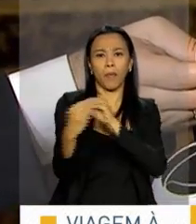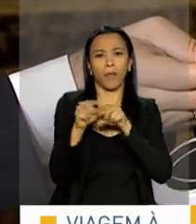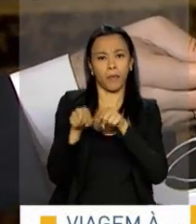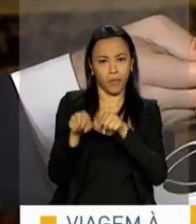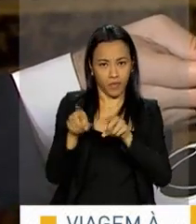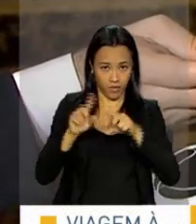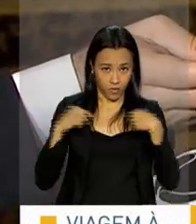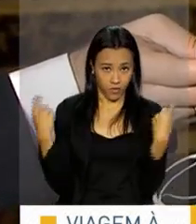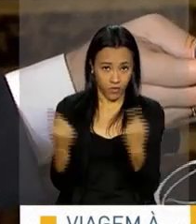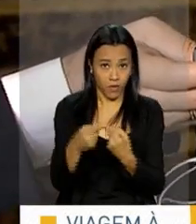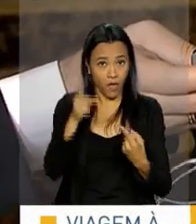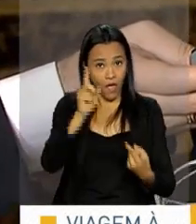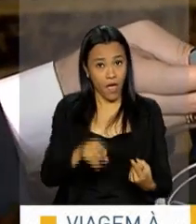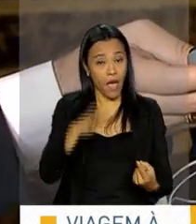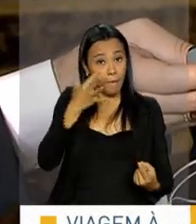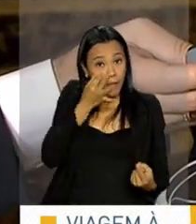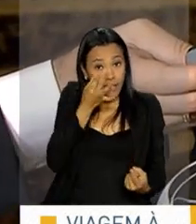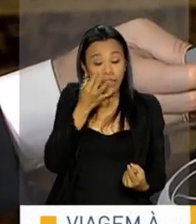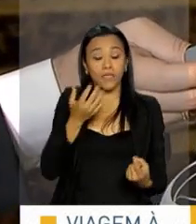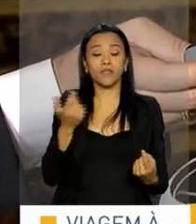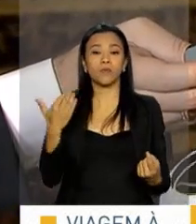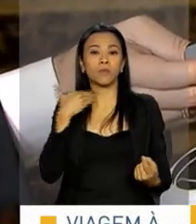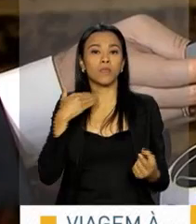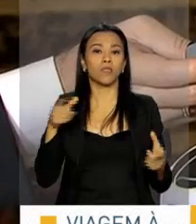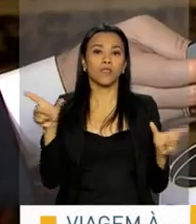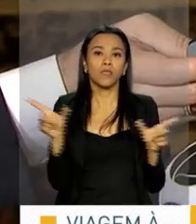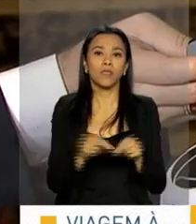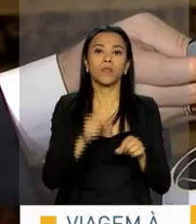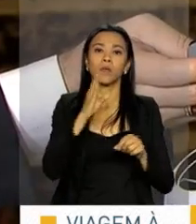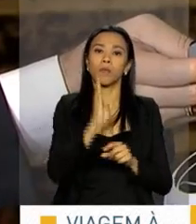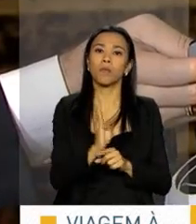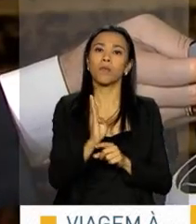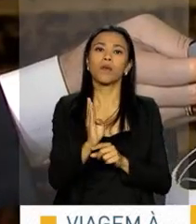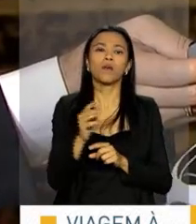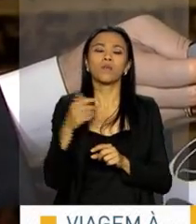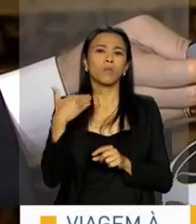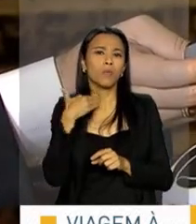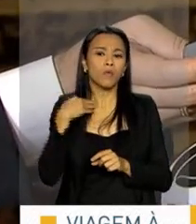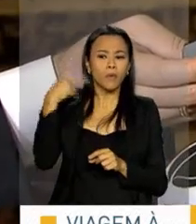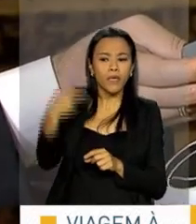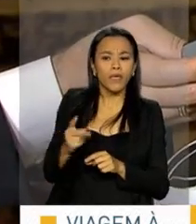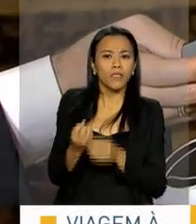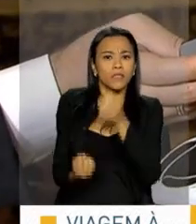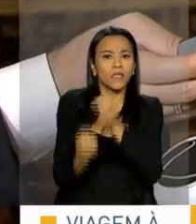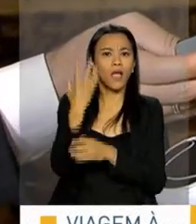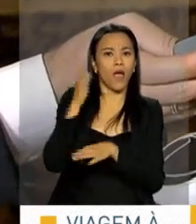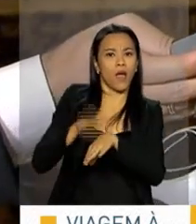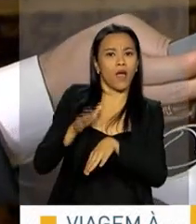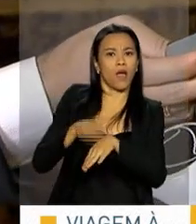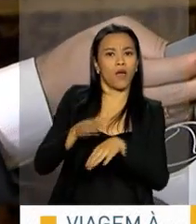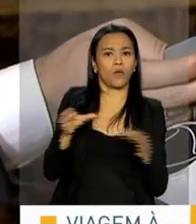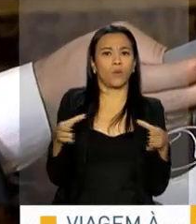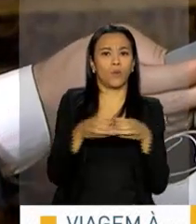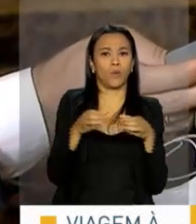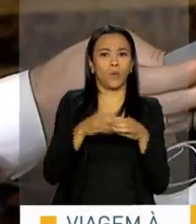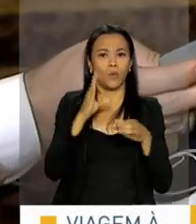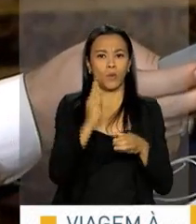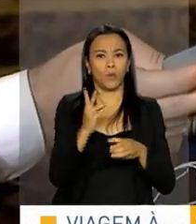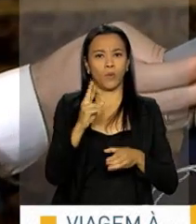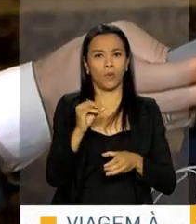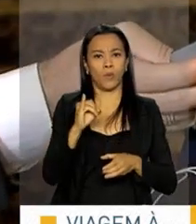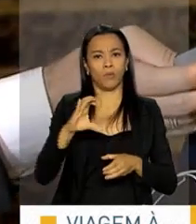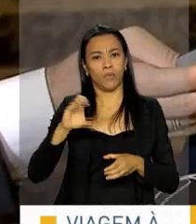maior do próprio Banco de Desenvolvimento que os BRICS criaram, de eles efetivamente começarem a financiar